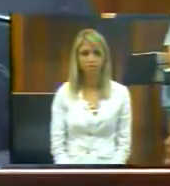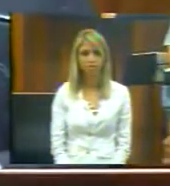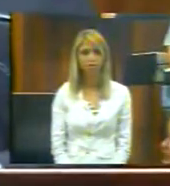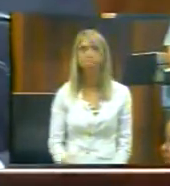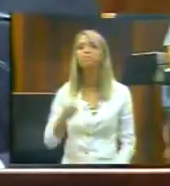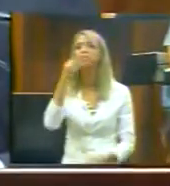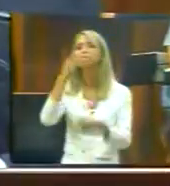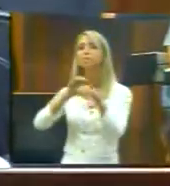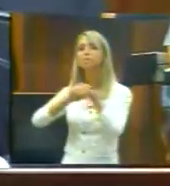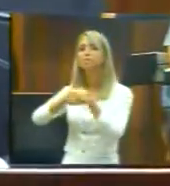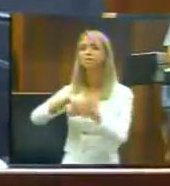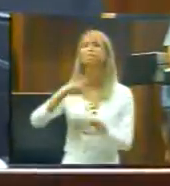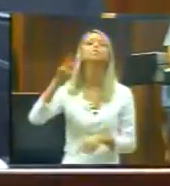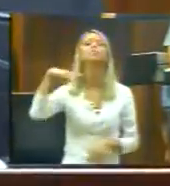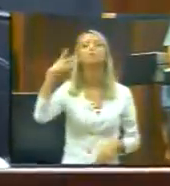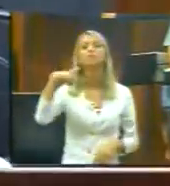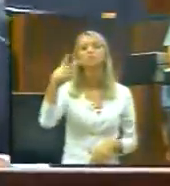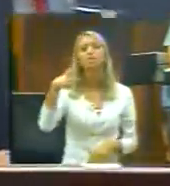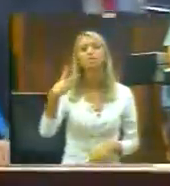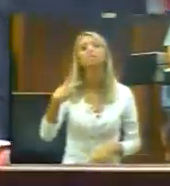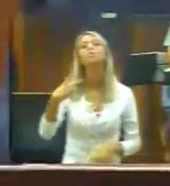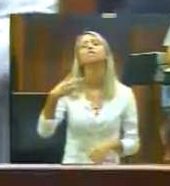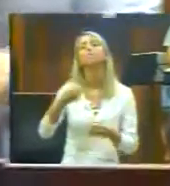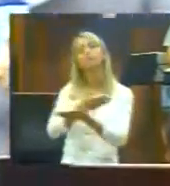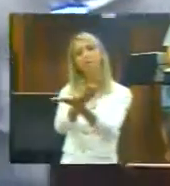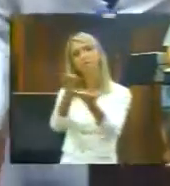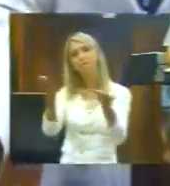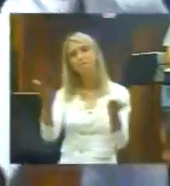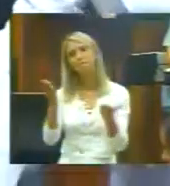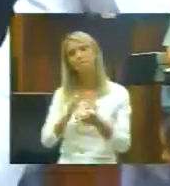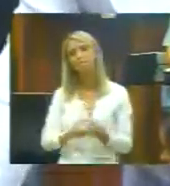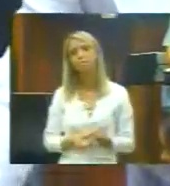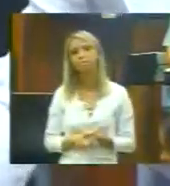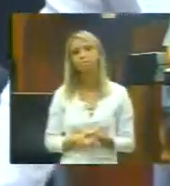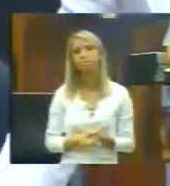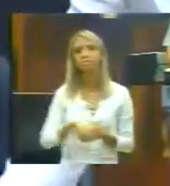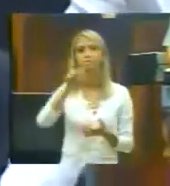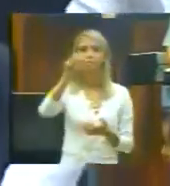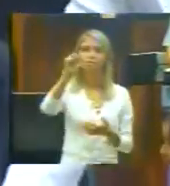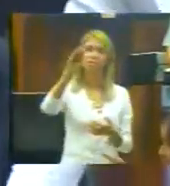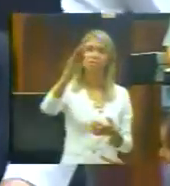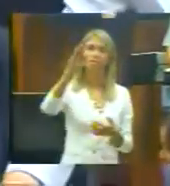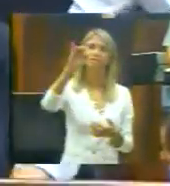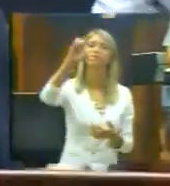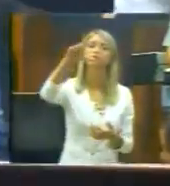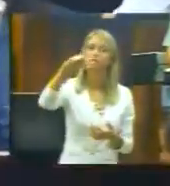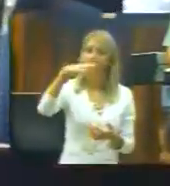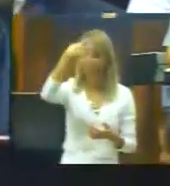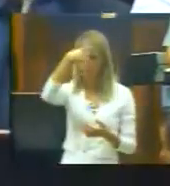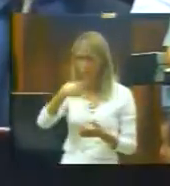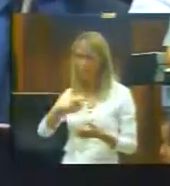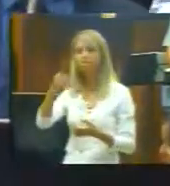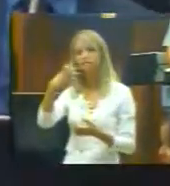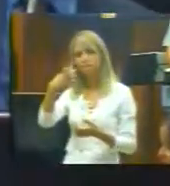Boa noite a todos os vereadores, boa noite para todos os presentes. Gabriel Moura, esse candidato à presidência da